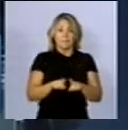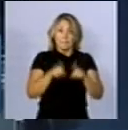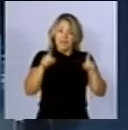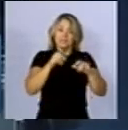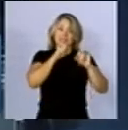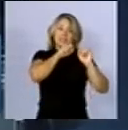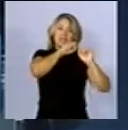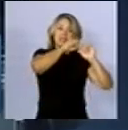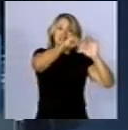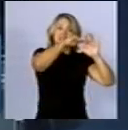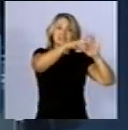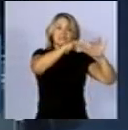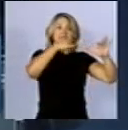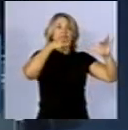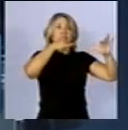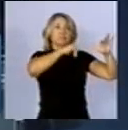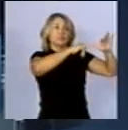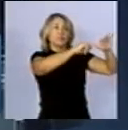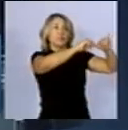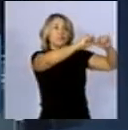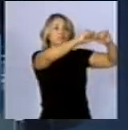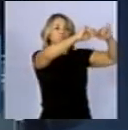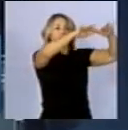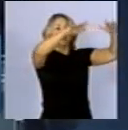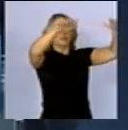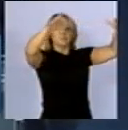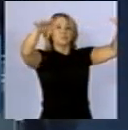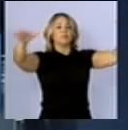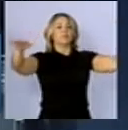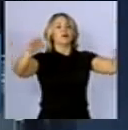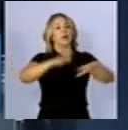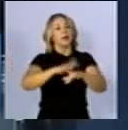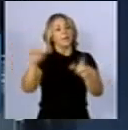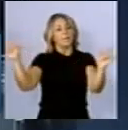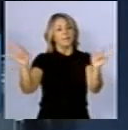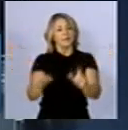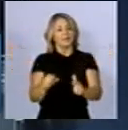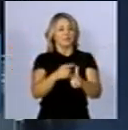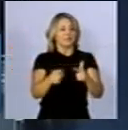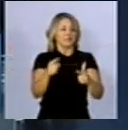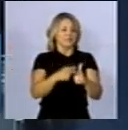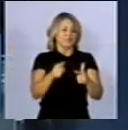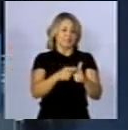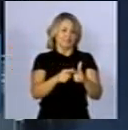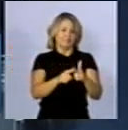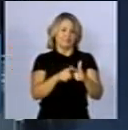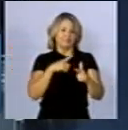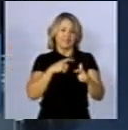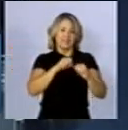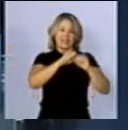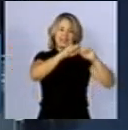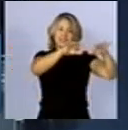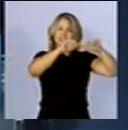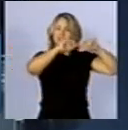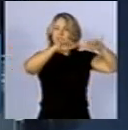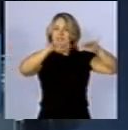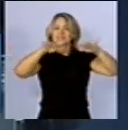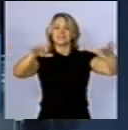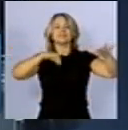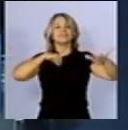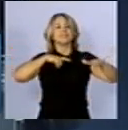ainda é o de o negócio de menor risco dentro do setor elétrico. Geração e distribuição tem riscos